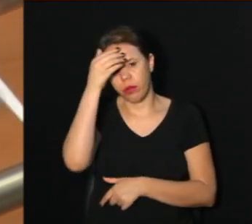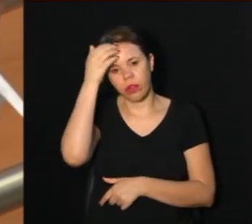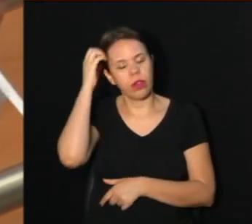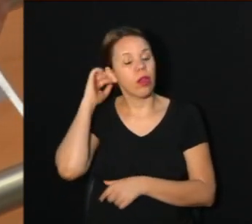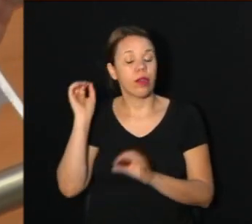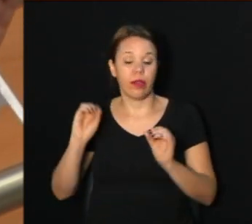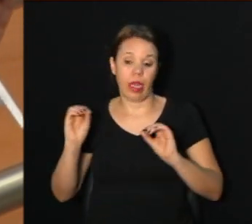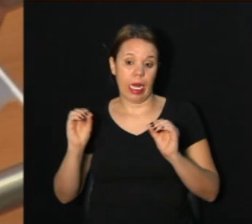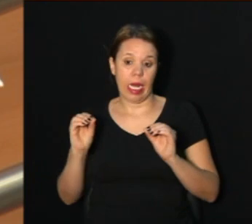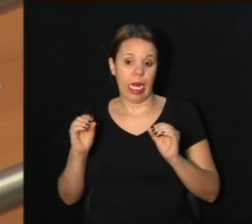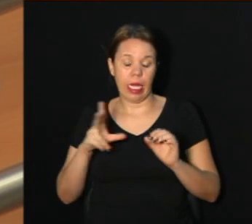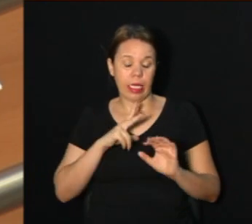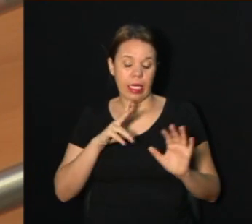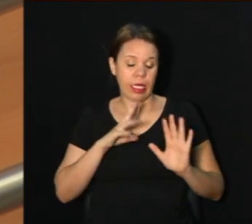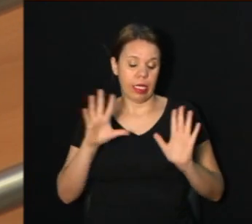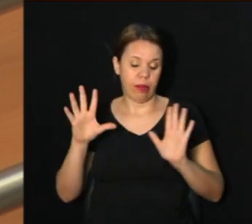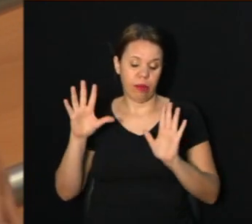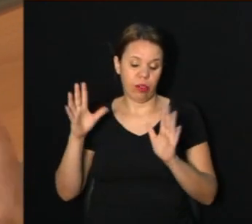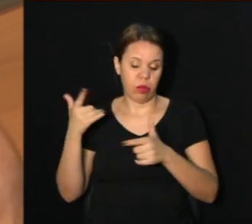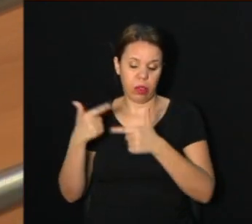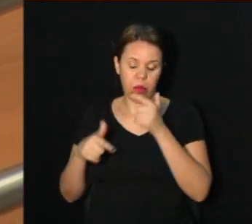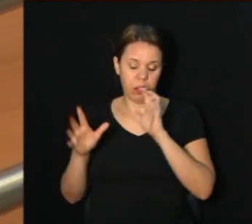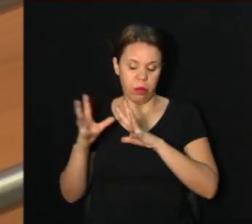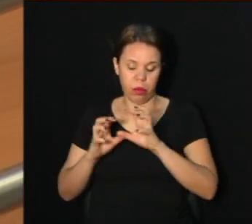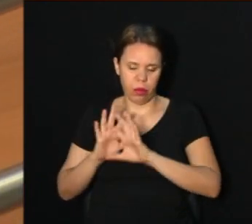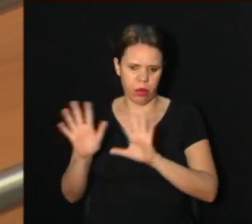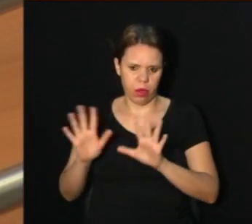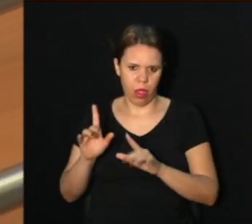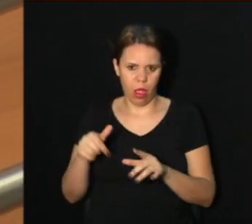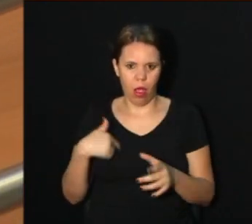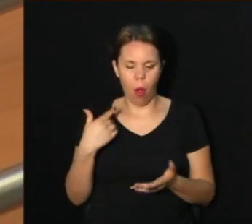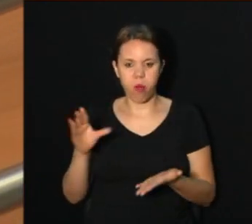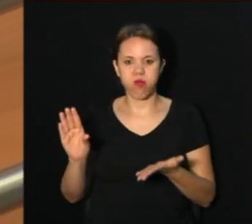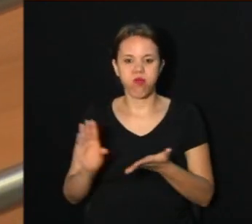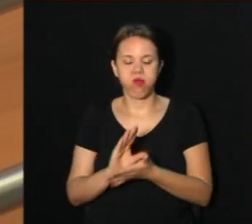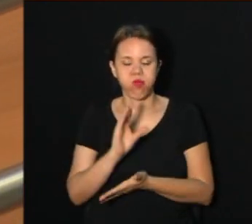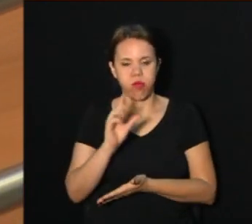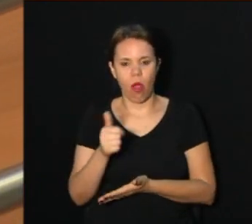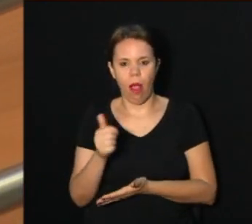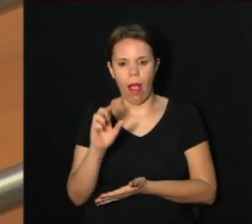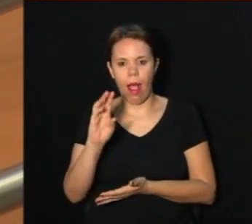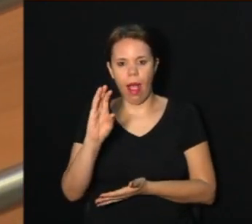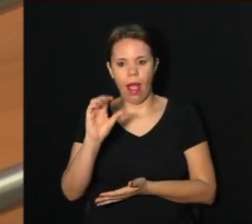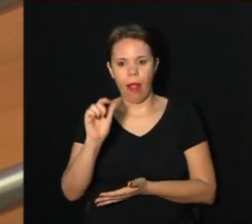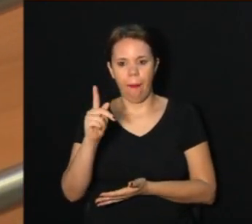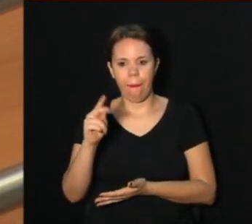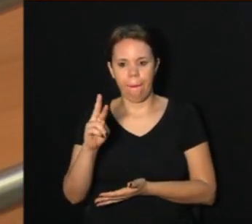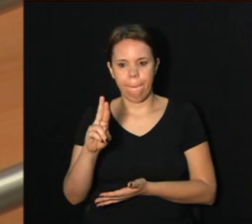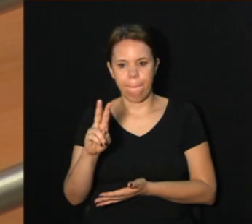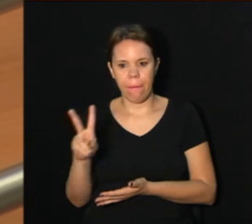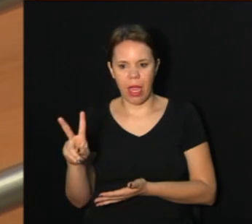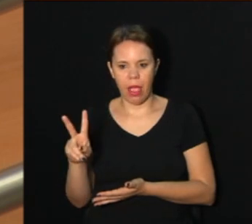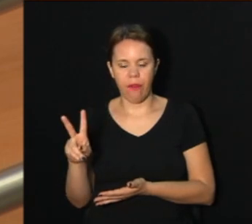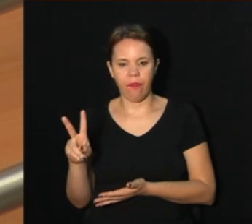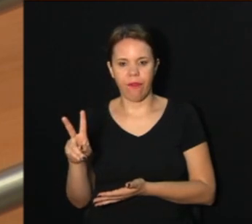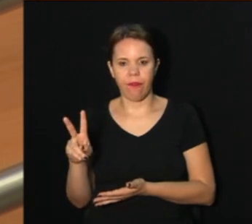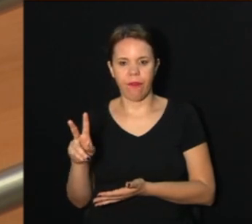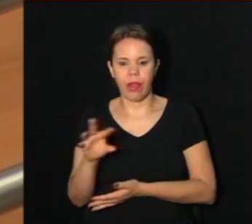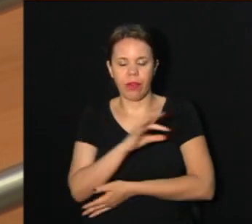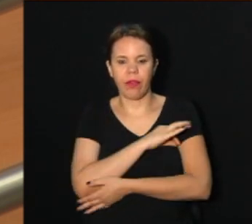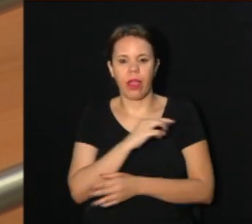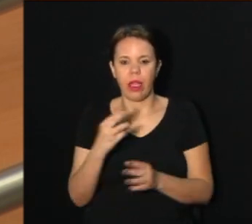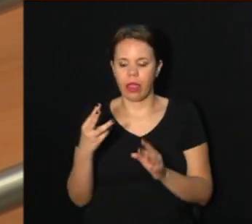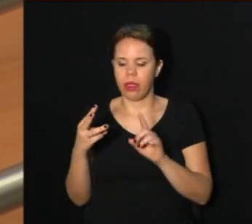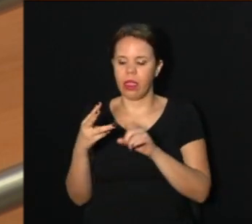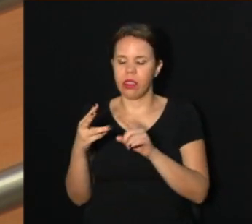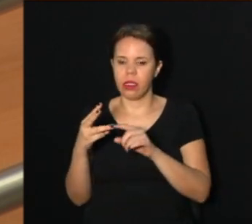nada pessoal. Não podemos, até porque o orçamento nosso do Camprev, hoje, na prefeitura, é o terceiro maior